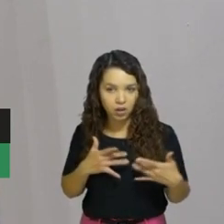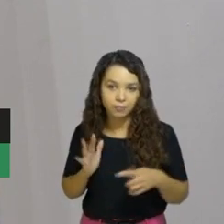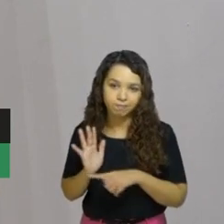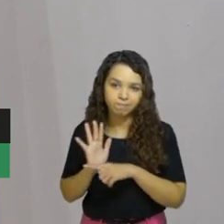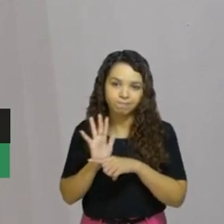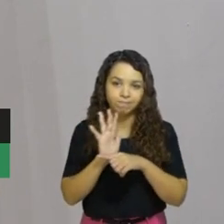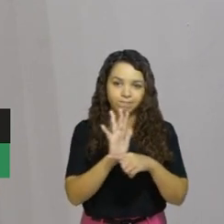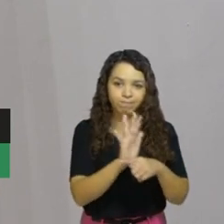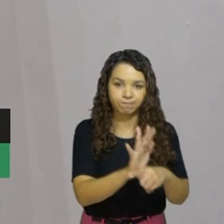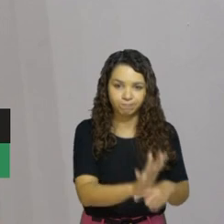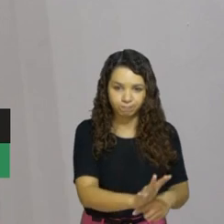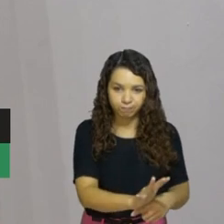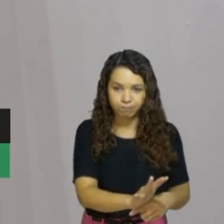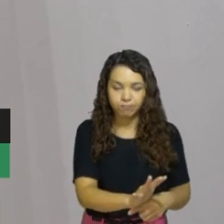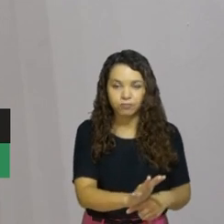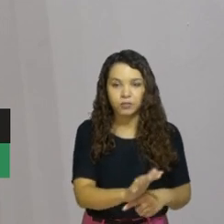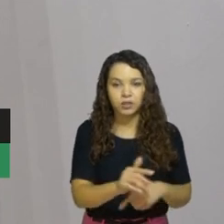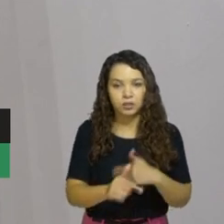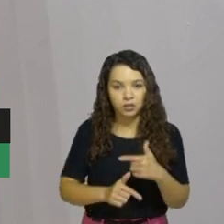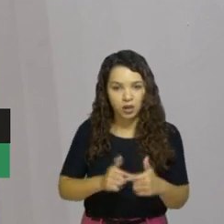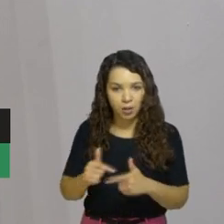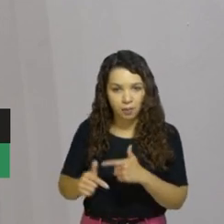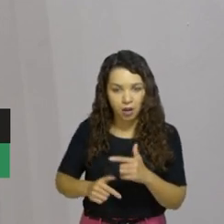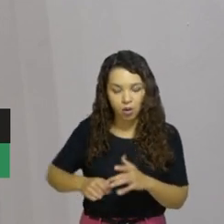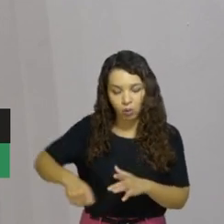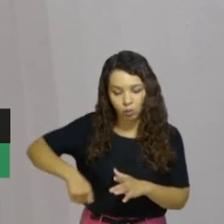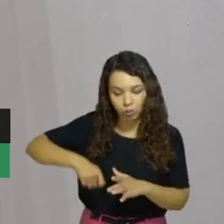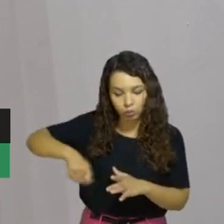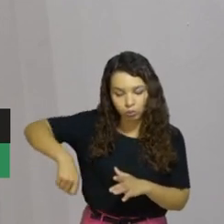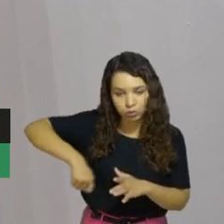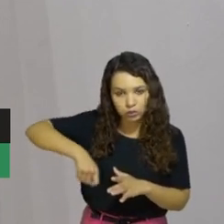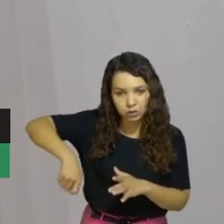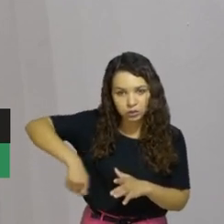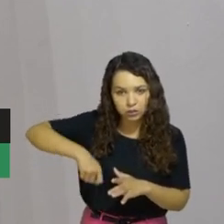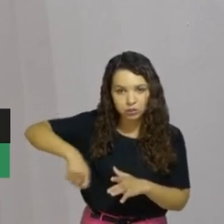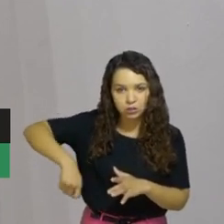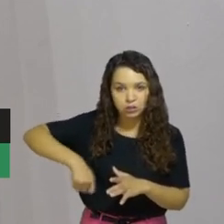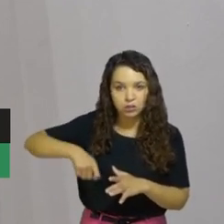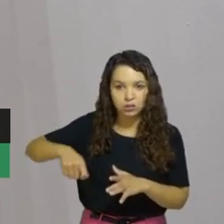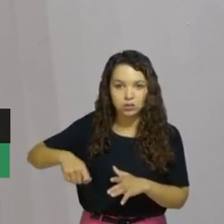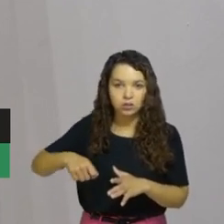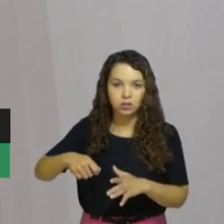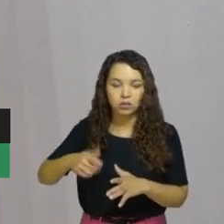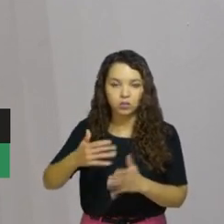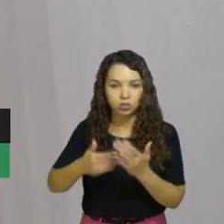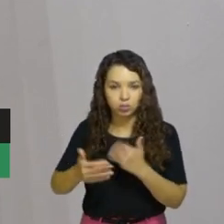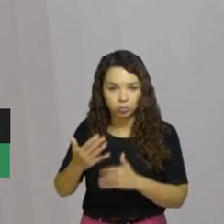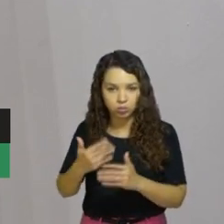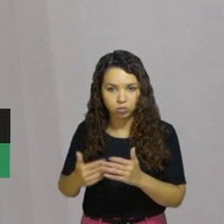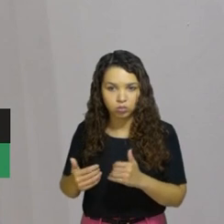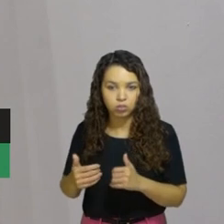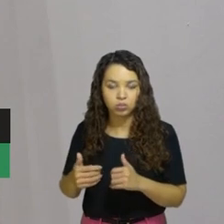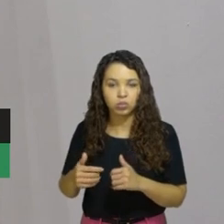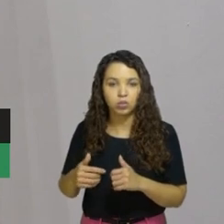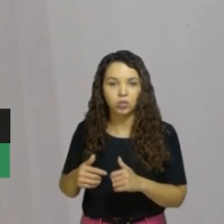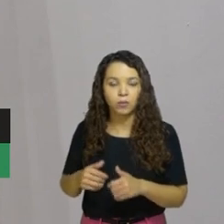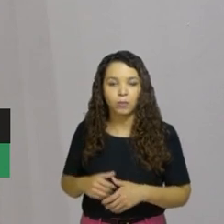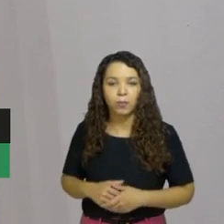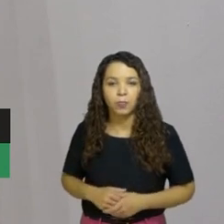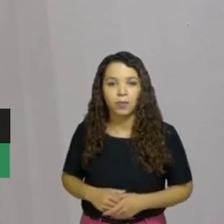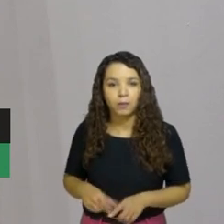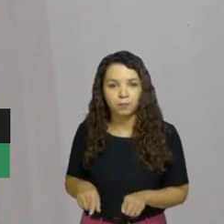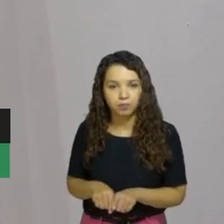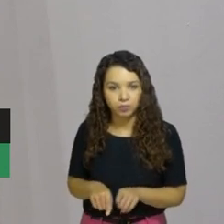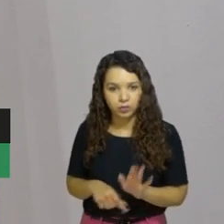que trabalham em cozinhas coletivas, nos abrigos, inclusive